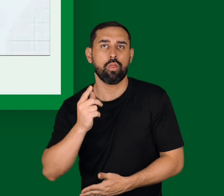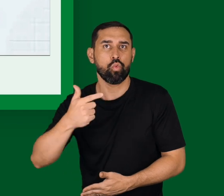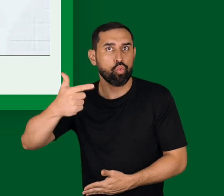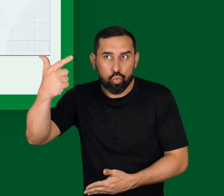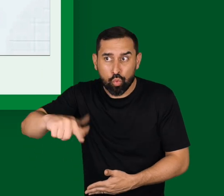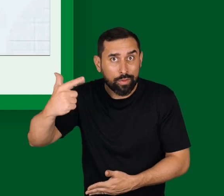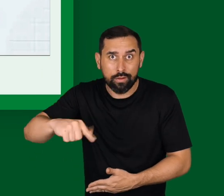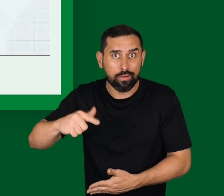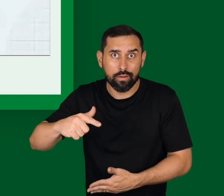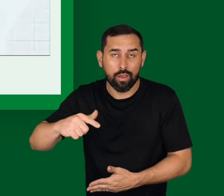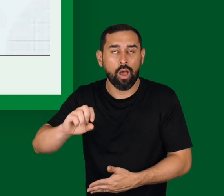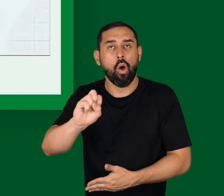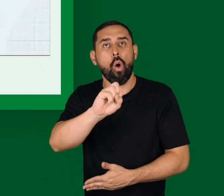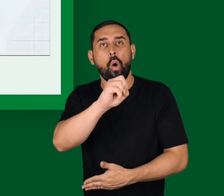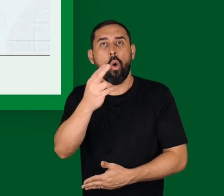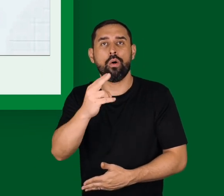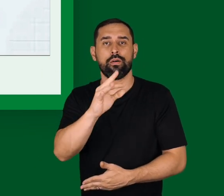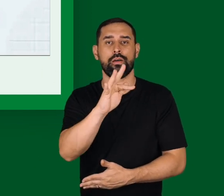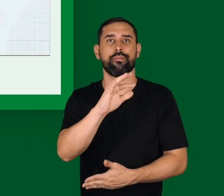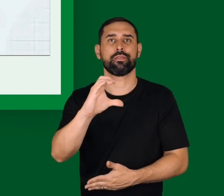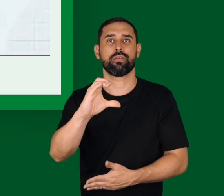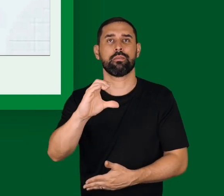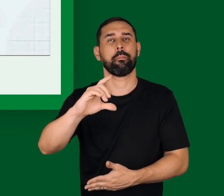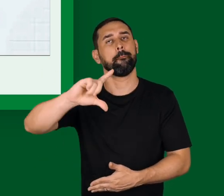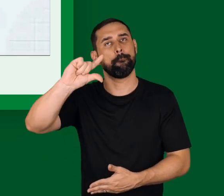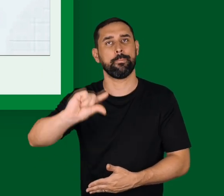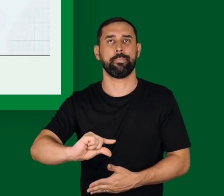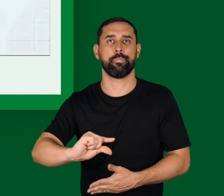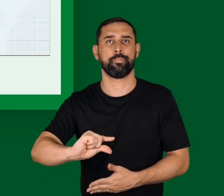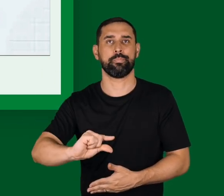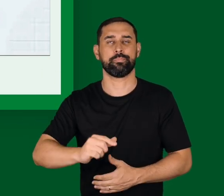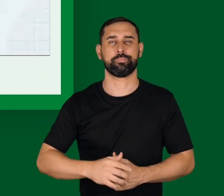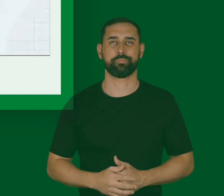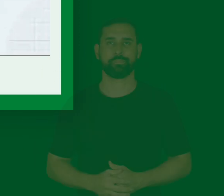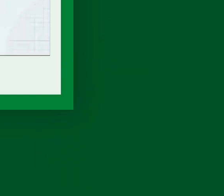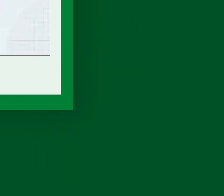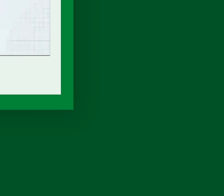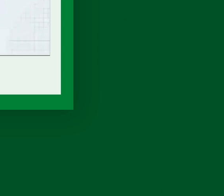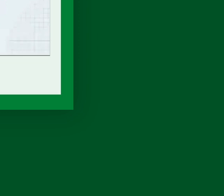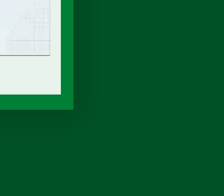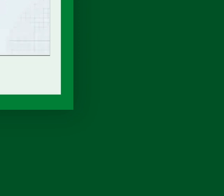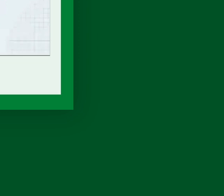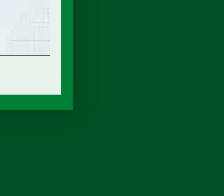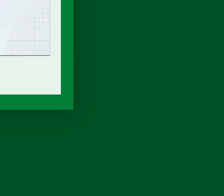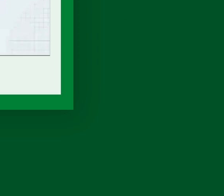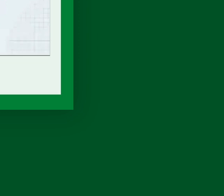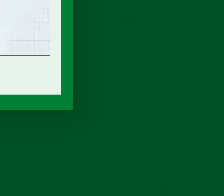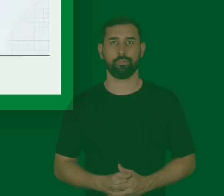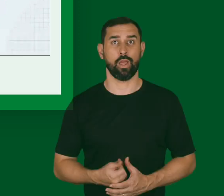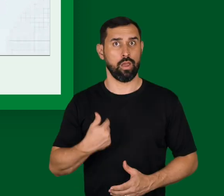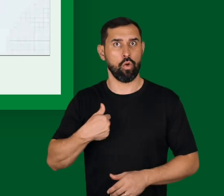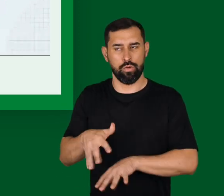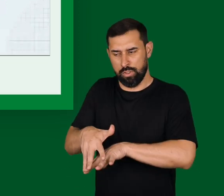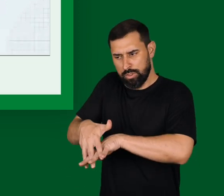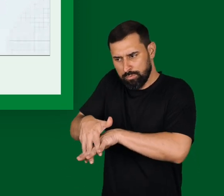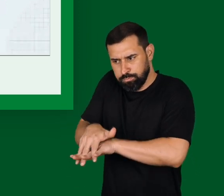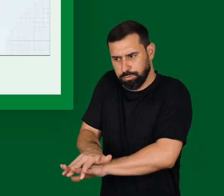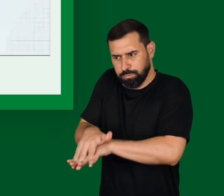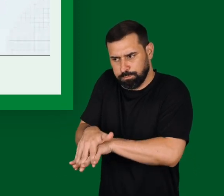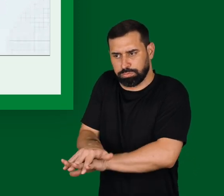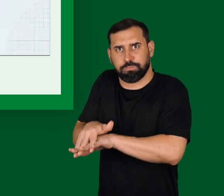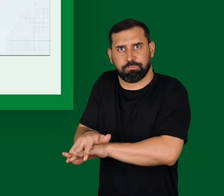gente tem a certeza de que não está tendo pulso ou que tem frequência cardíaca muito baixa. Lembrar que a gente